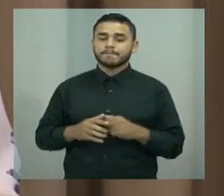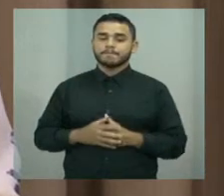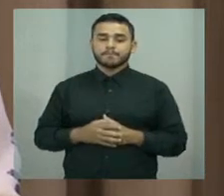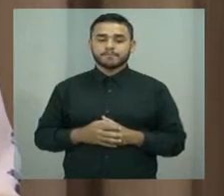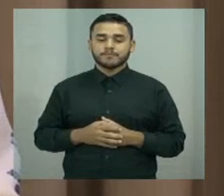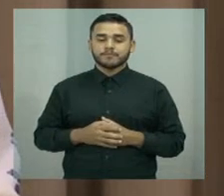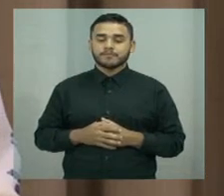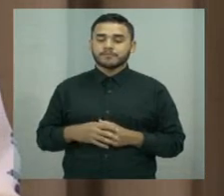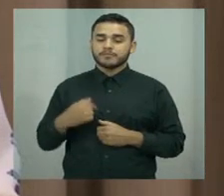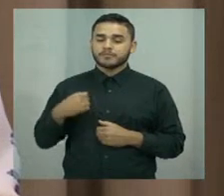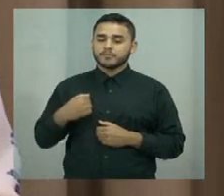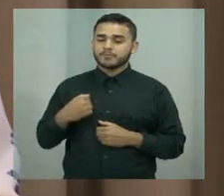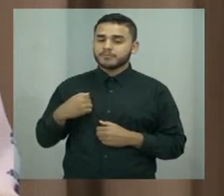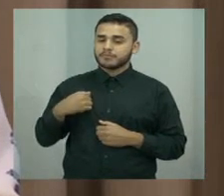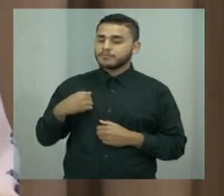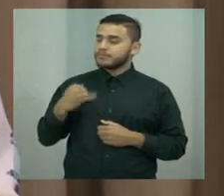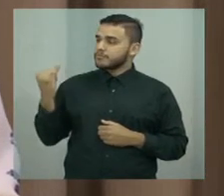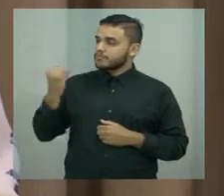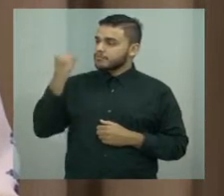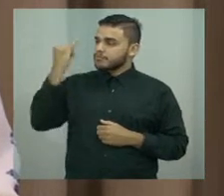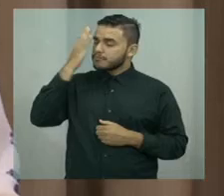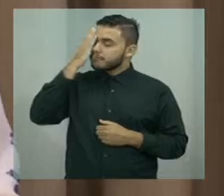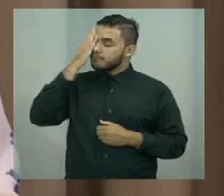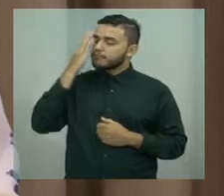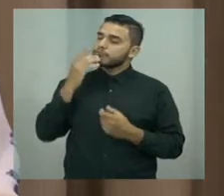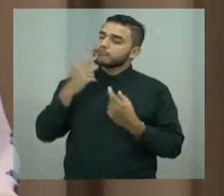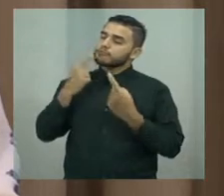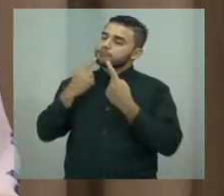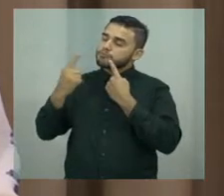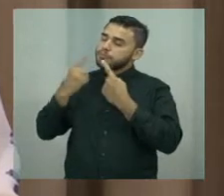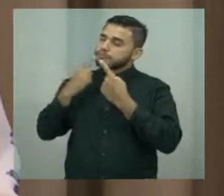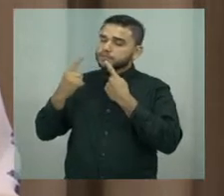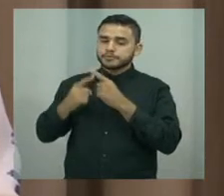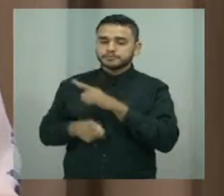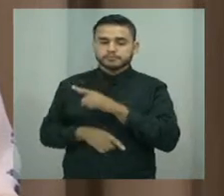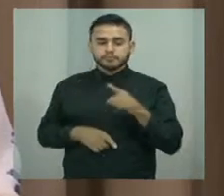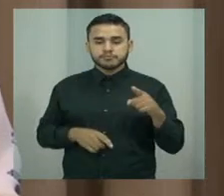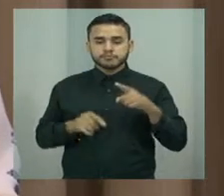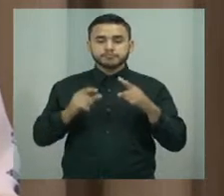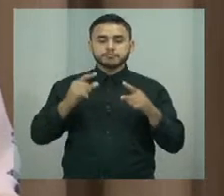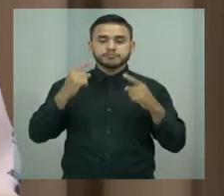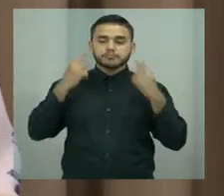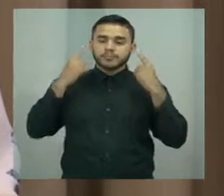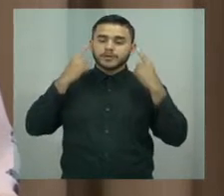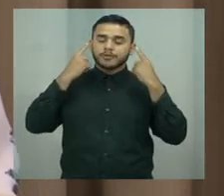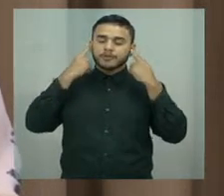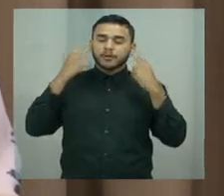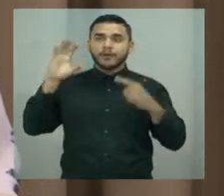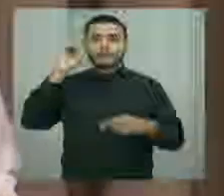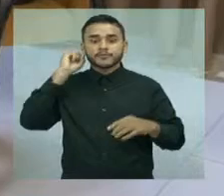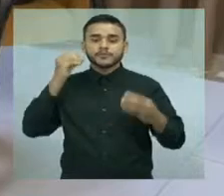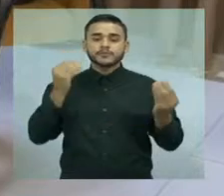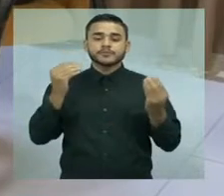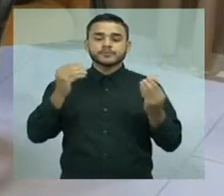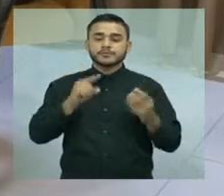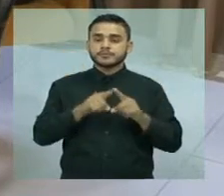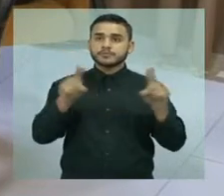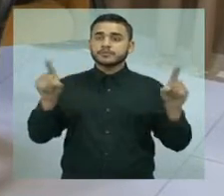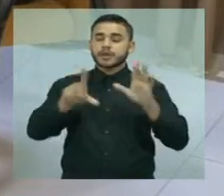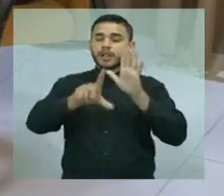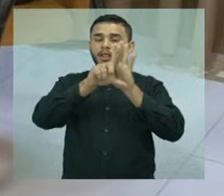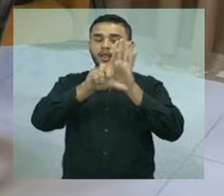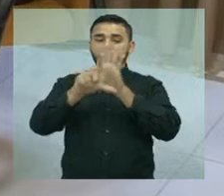também muito importante essa iniciativa, né, da gente falar assim, sobre a audição e sobre essas leis que não são de conhecimento